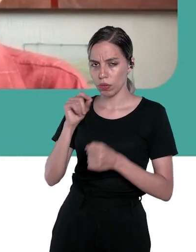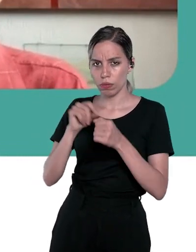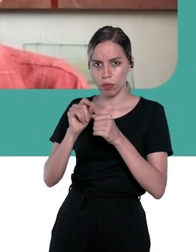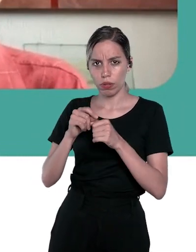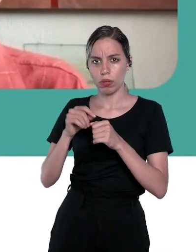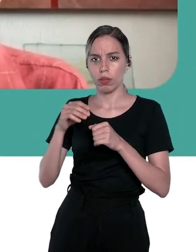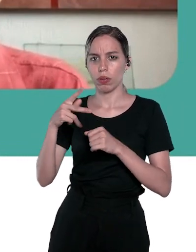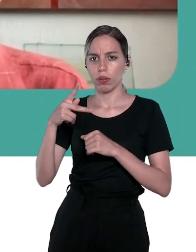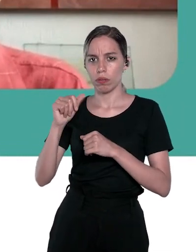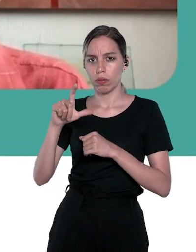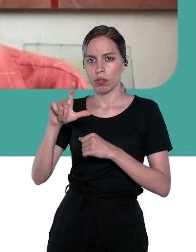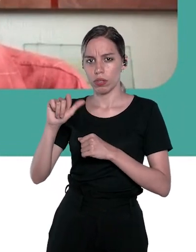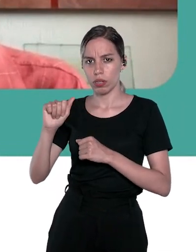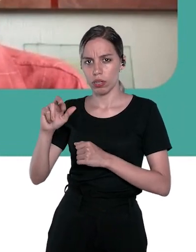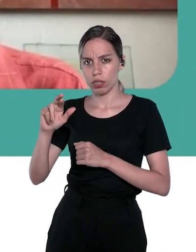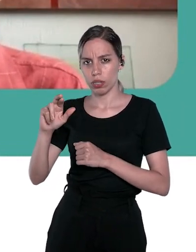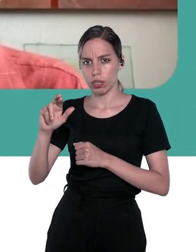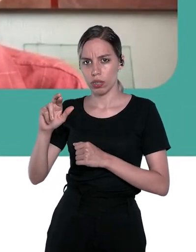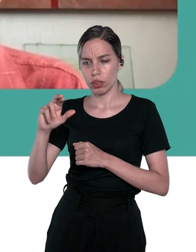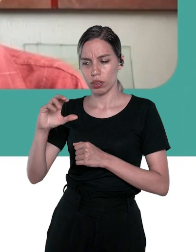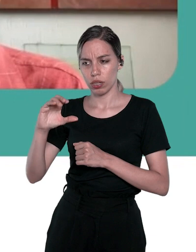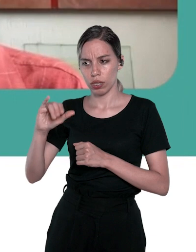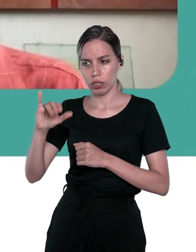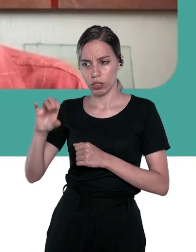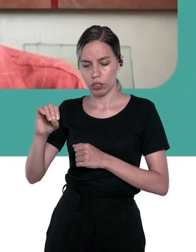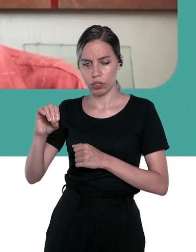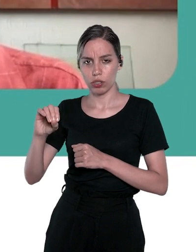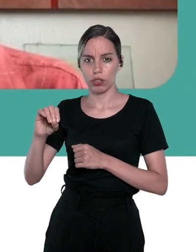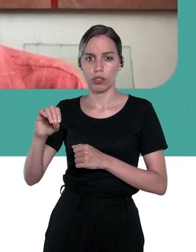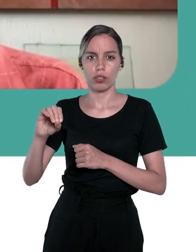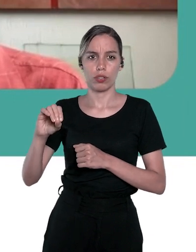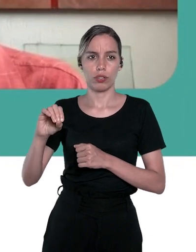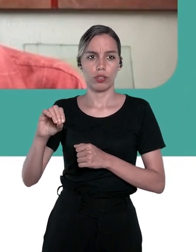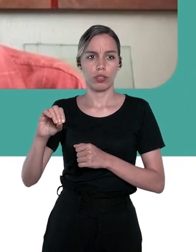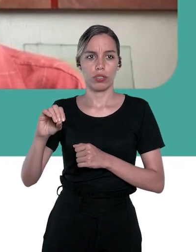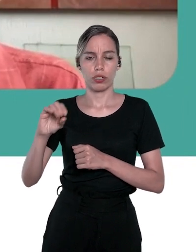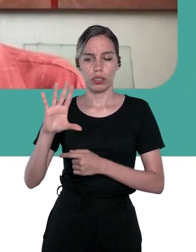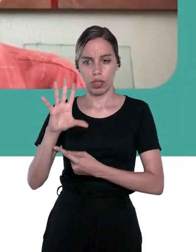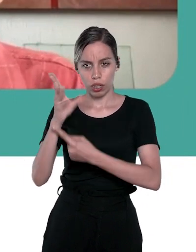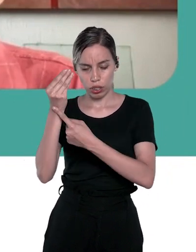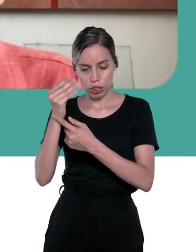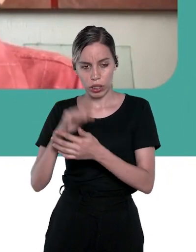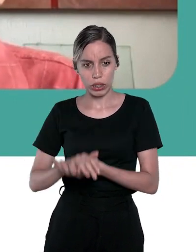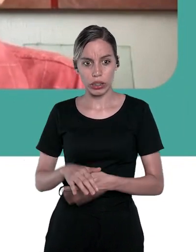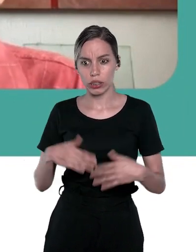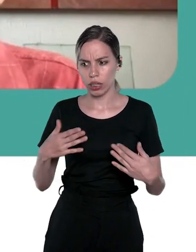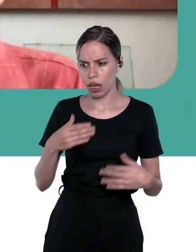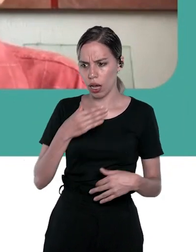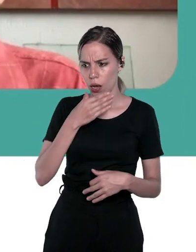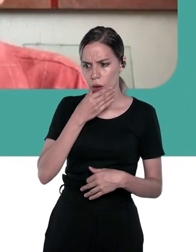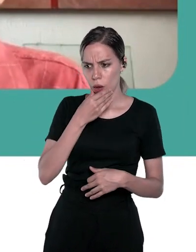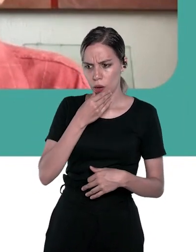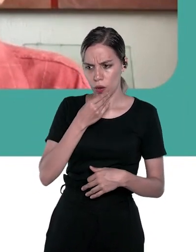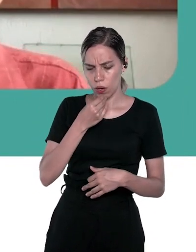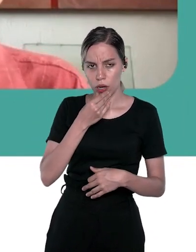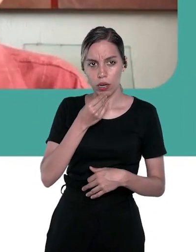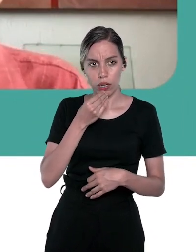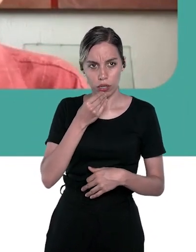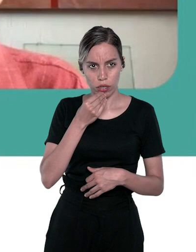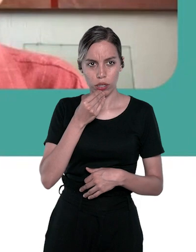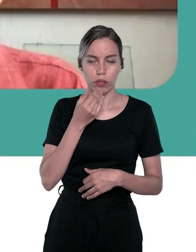Memória, e foi um livro escrito sob encomenda da Fundação Clóvis Salgado. O